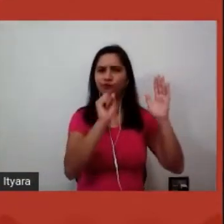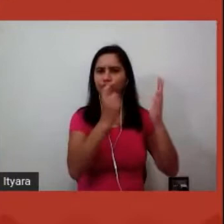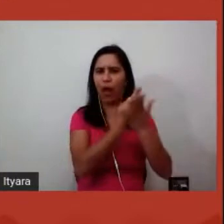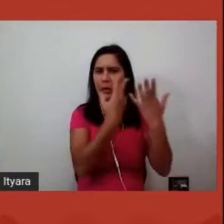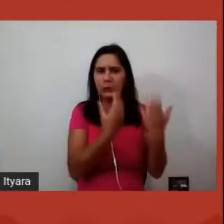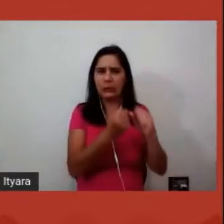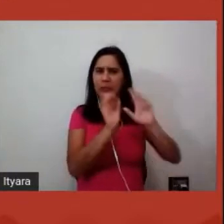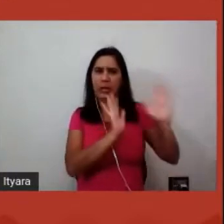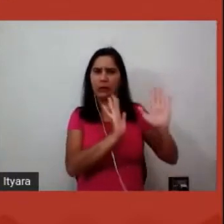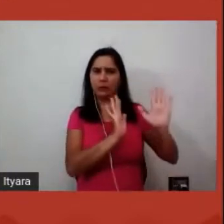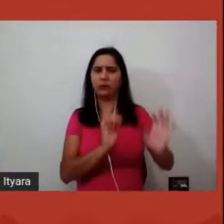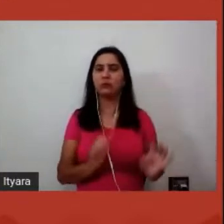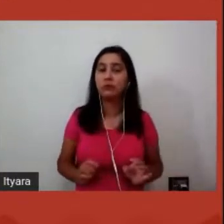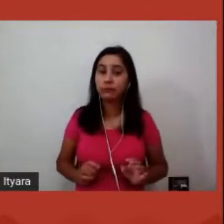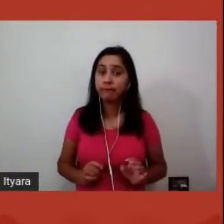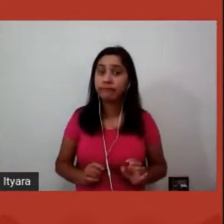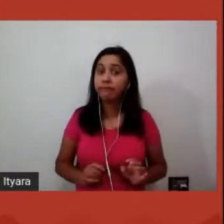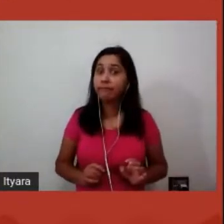Sim.